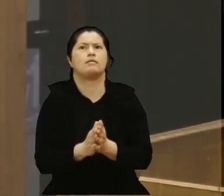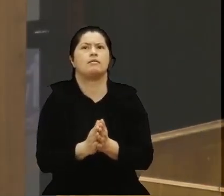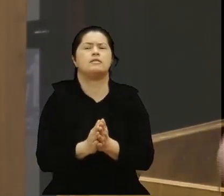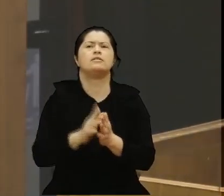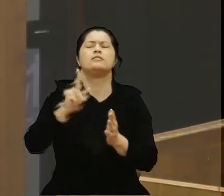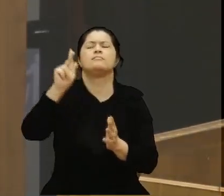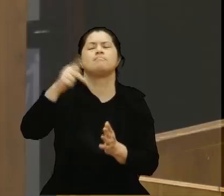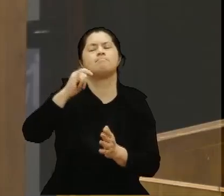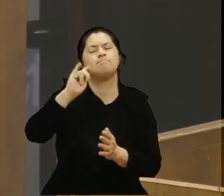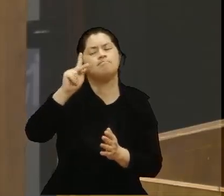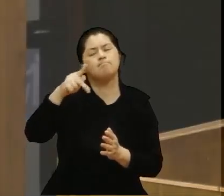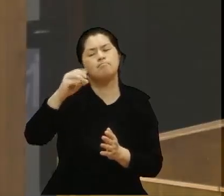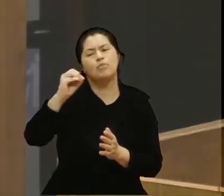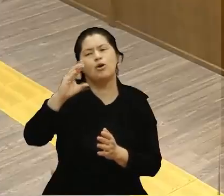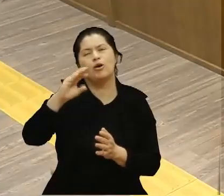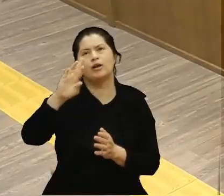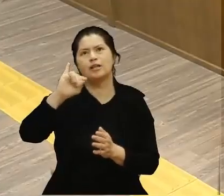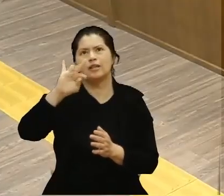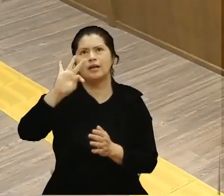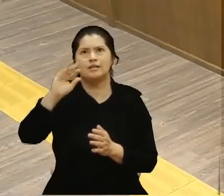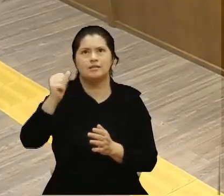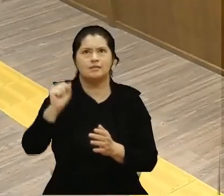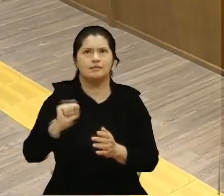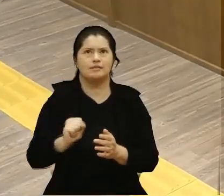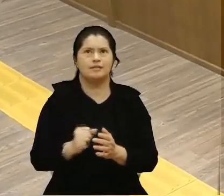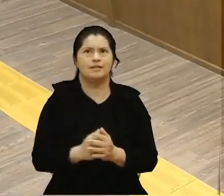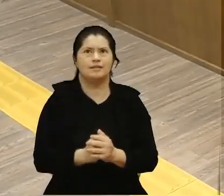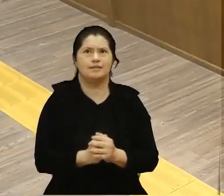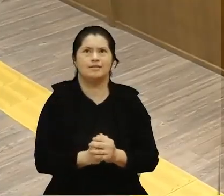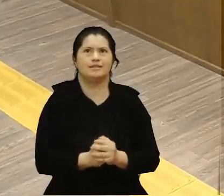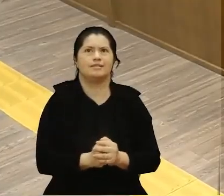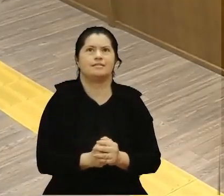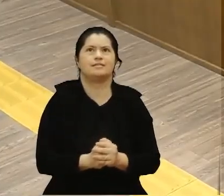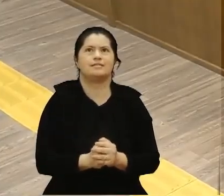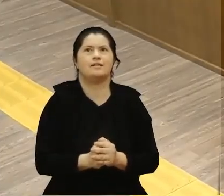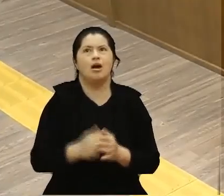hipócritas. Isso é o que a esquerda é. Obrigada, vereador Caleb.